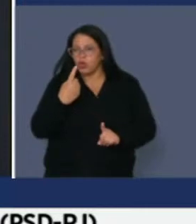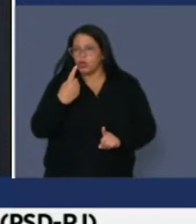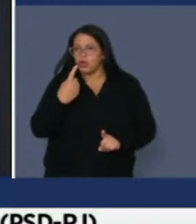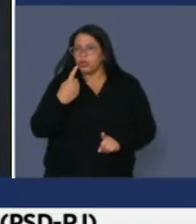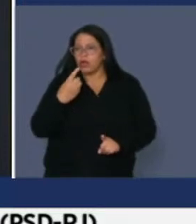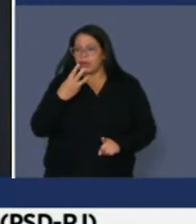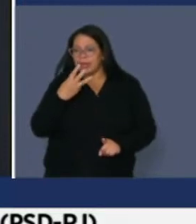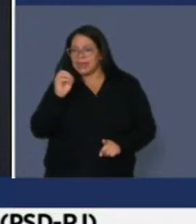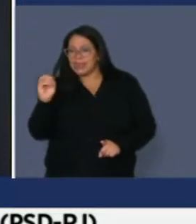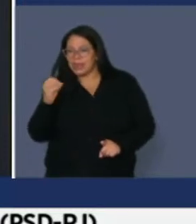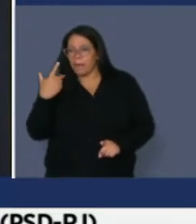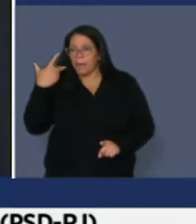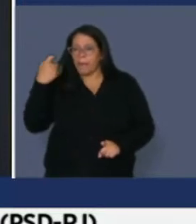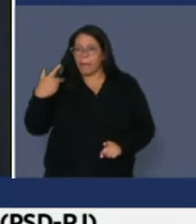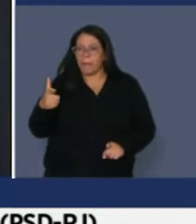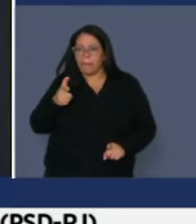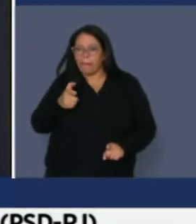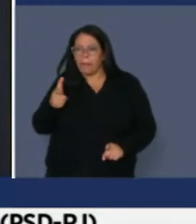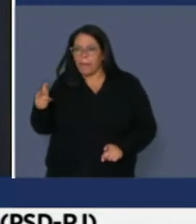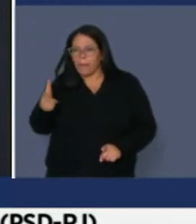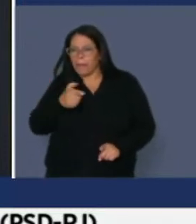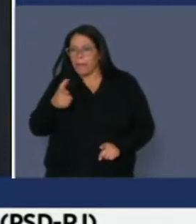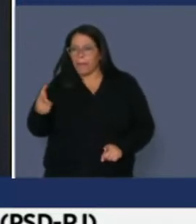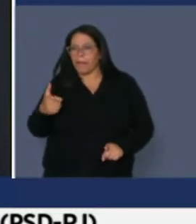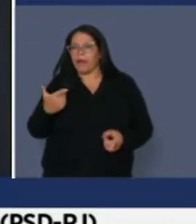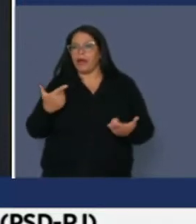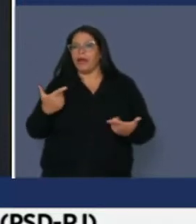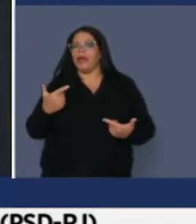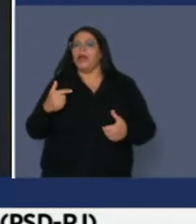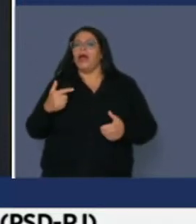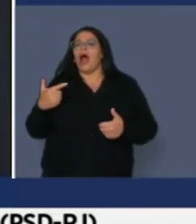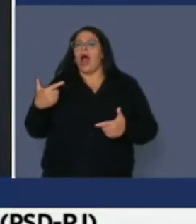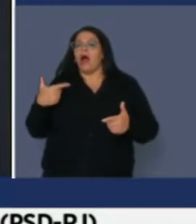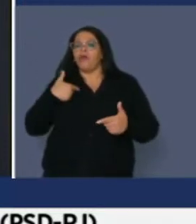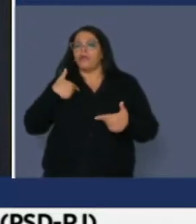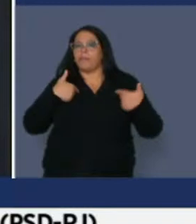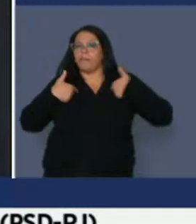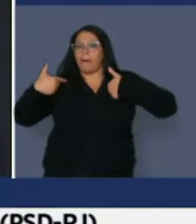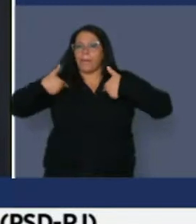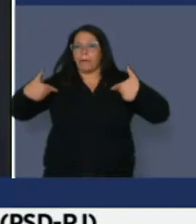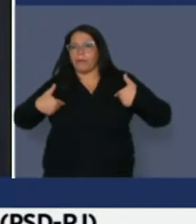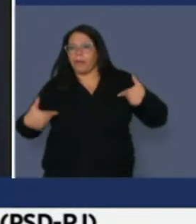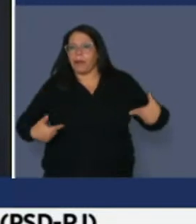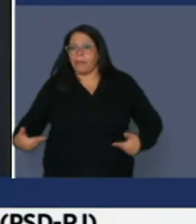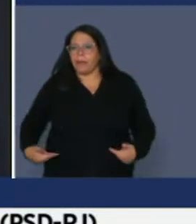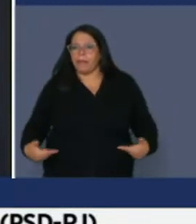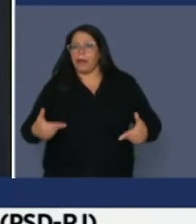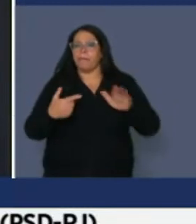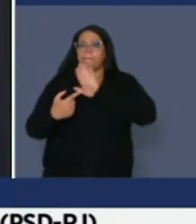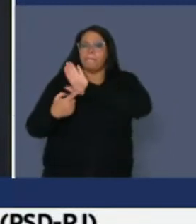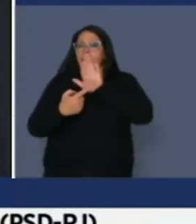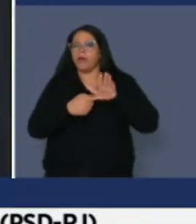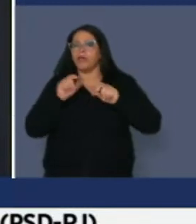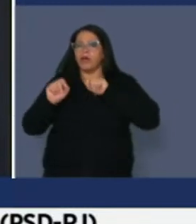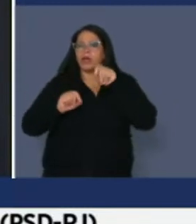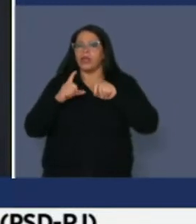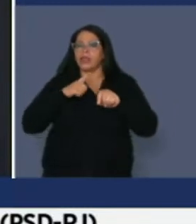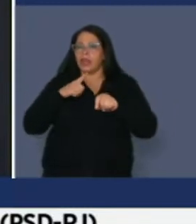30 perfurações. Algumas transfixaram. Mas fica claro que houve uma